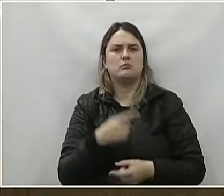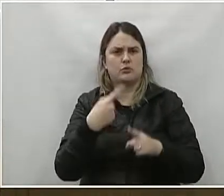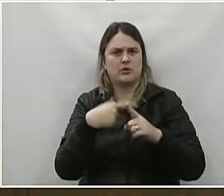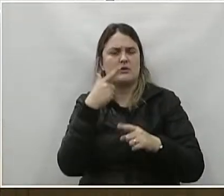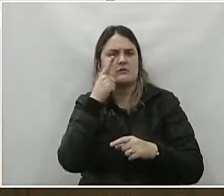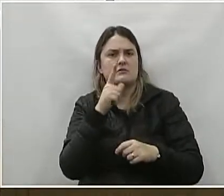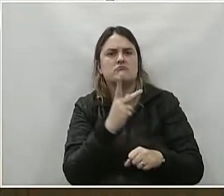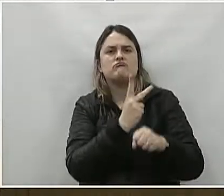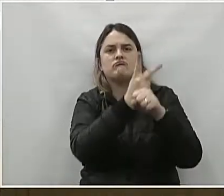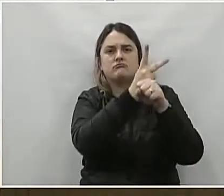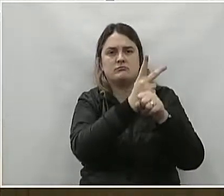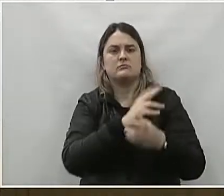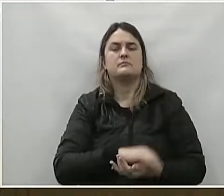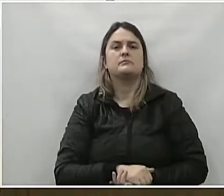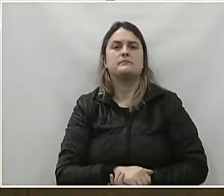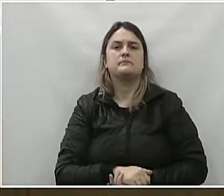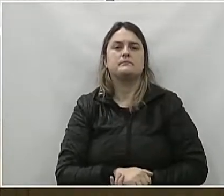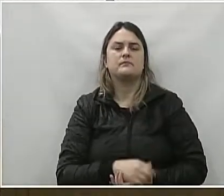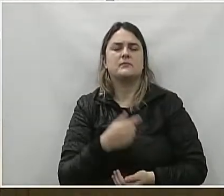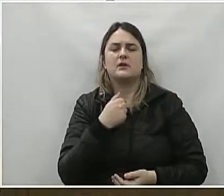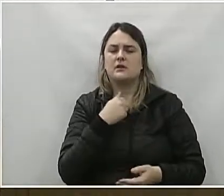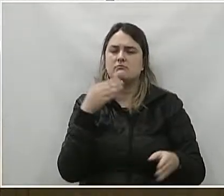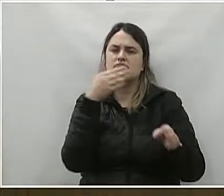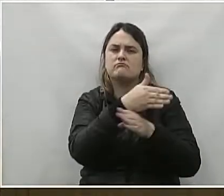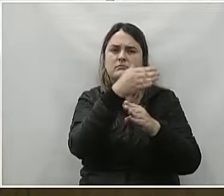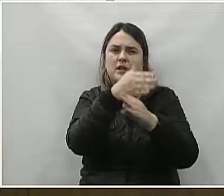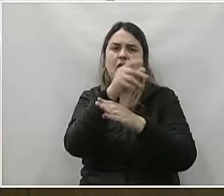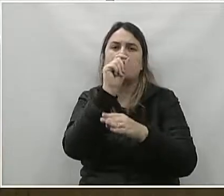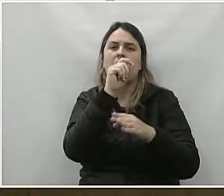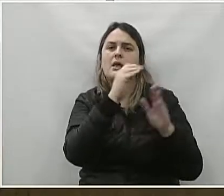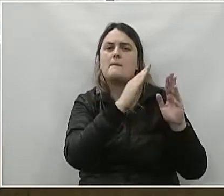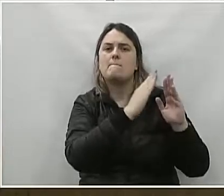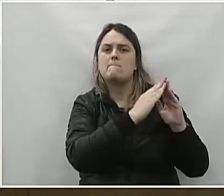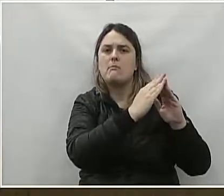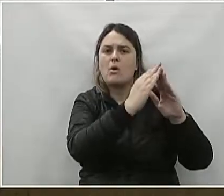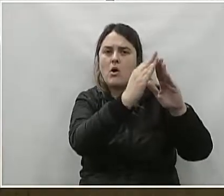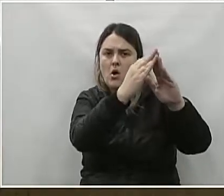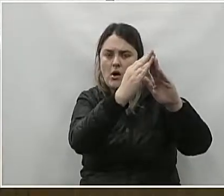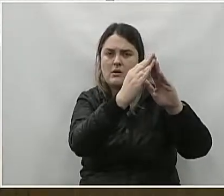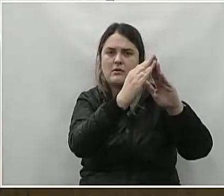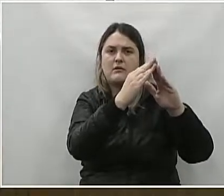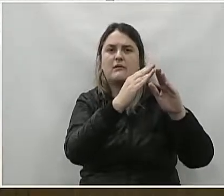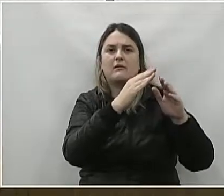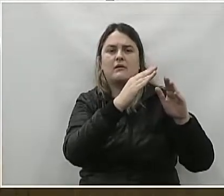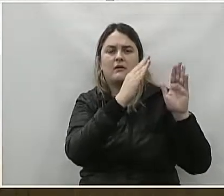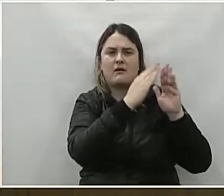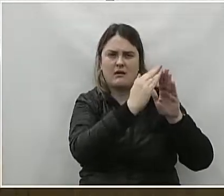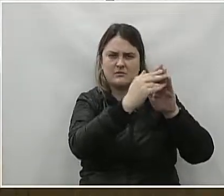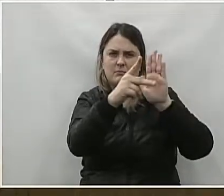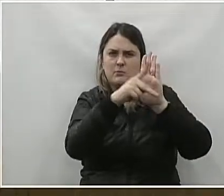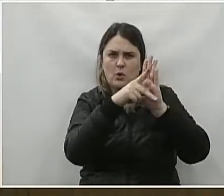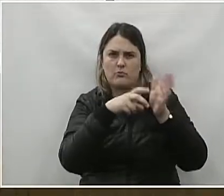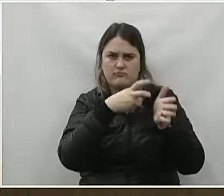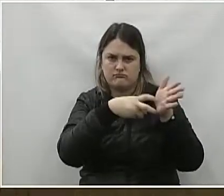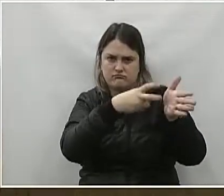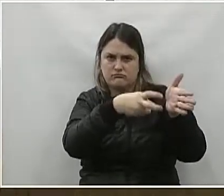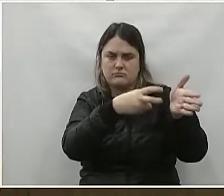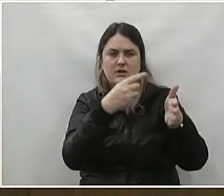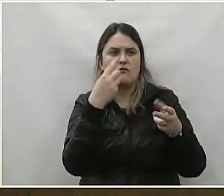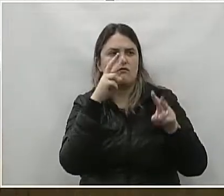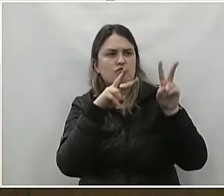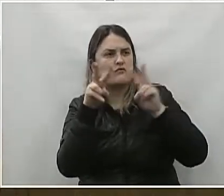salão principal. Sou parceiro também dos moradores, né, ali das casas da rede. Eu vejo aqui muitos amigos,